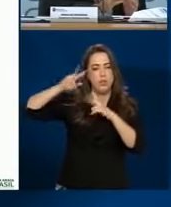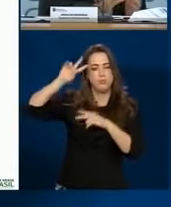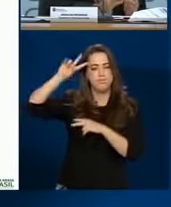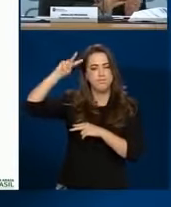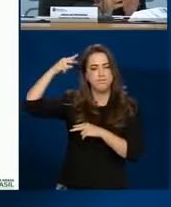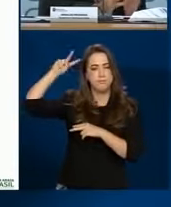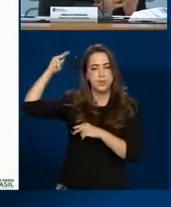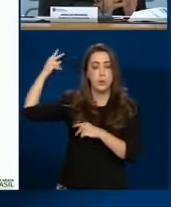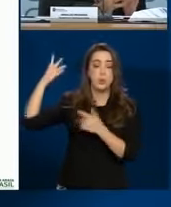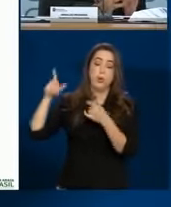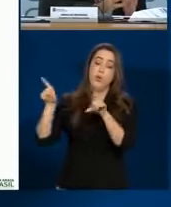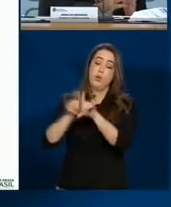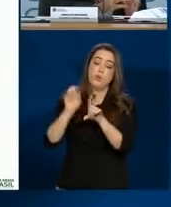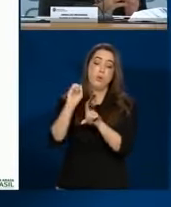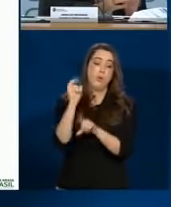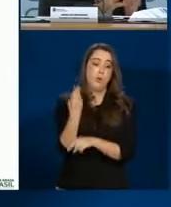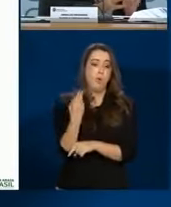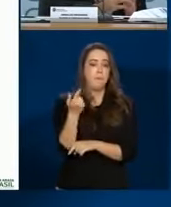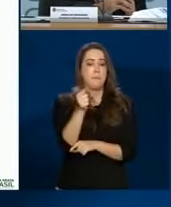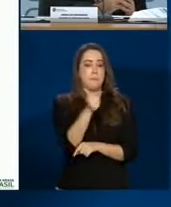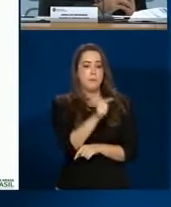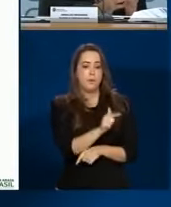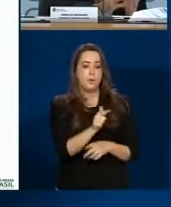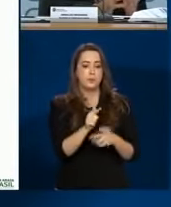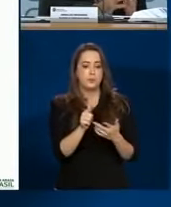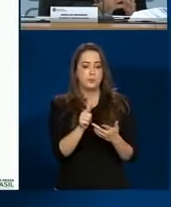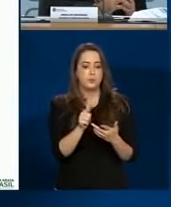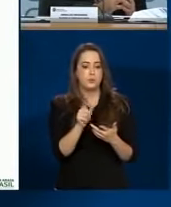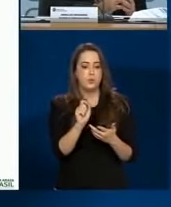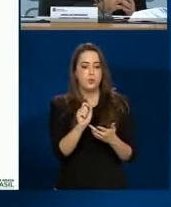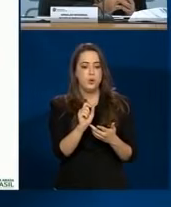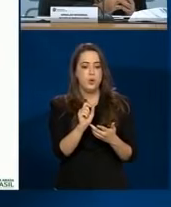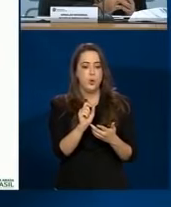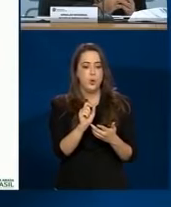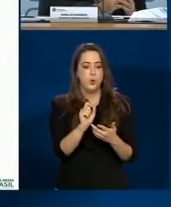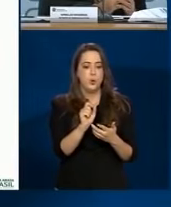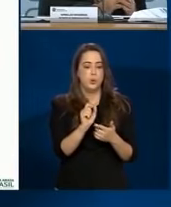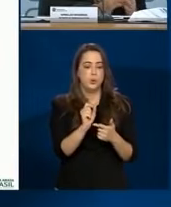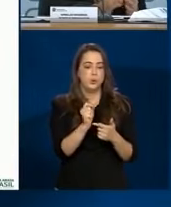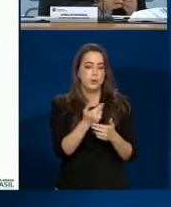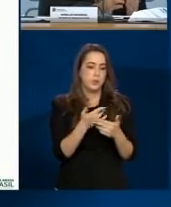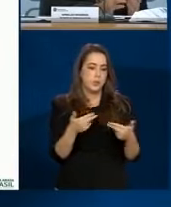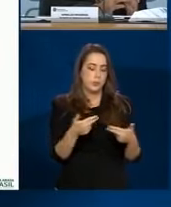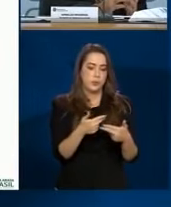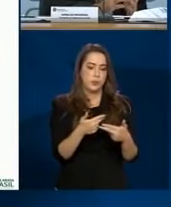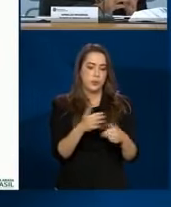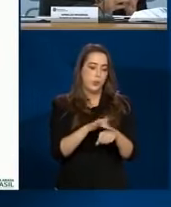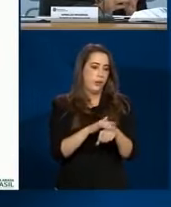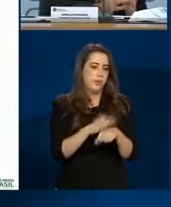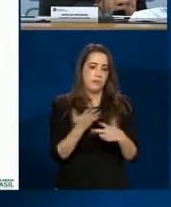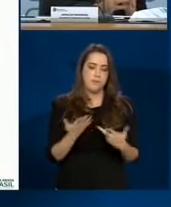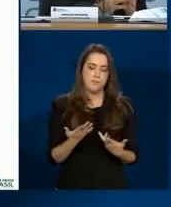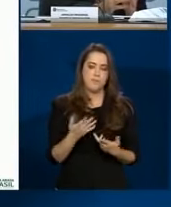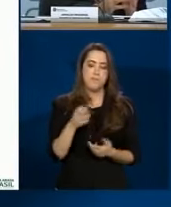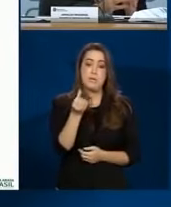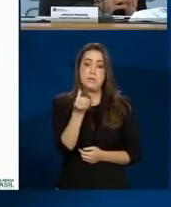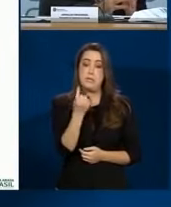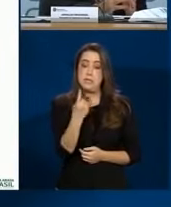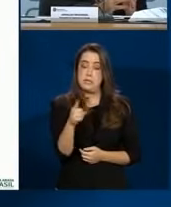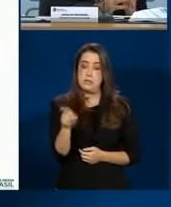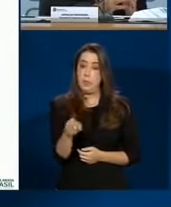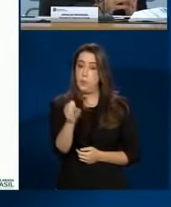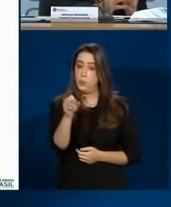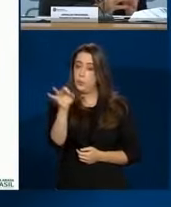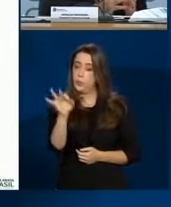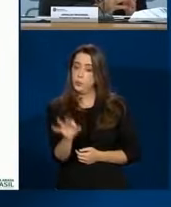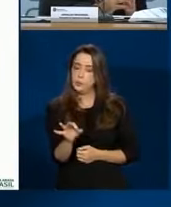as cinco principais comorbidades com maior representatividade, sabendo que